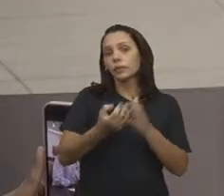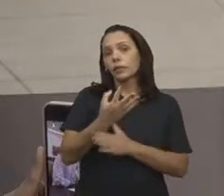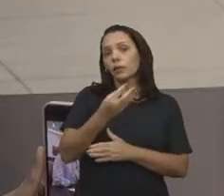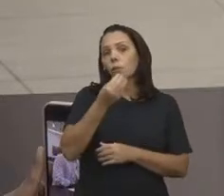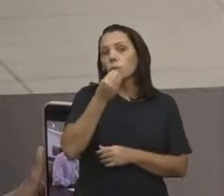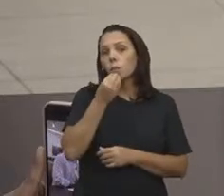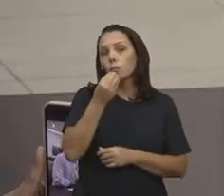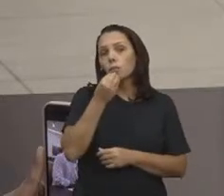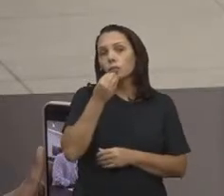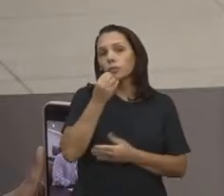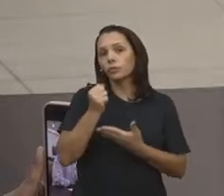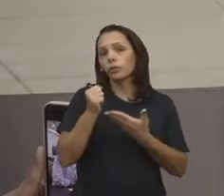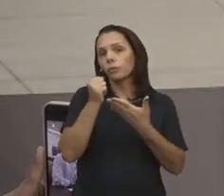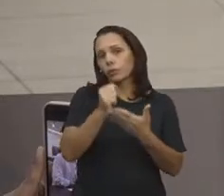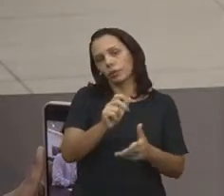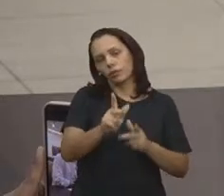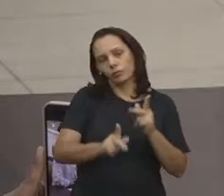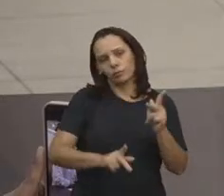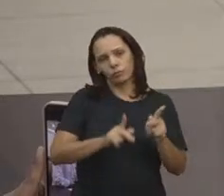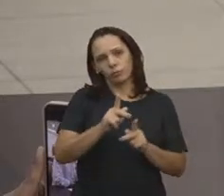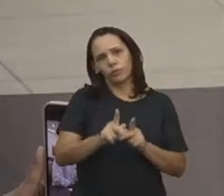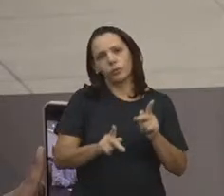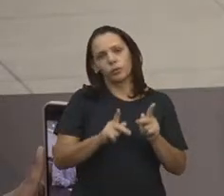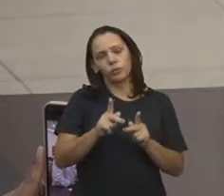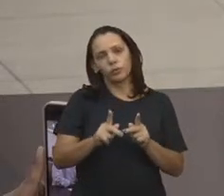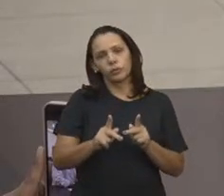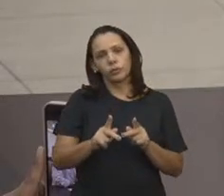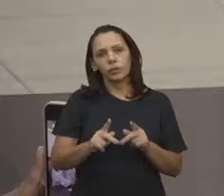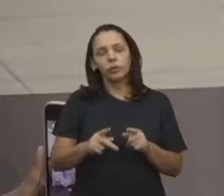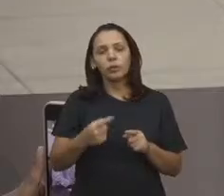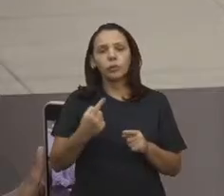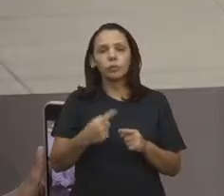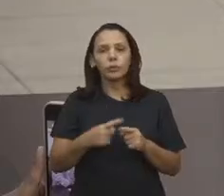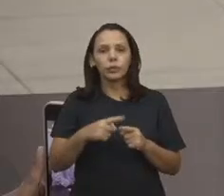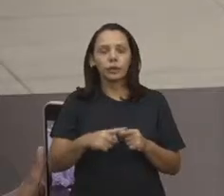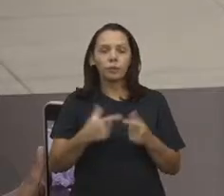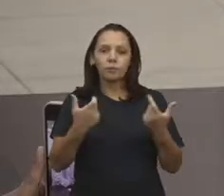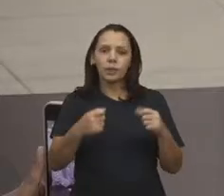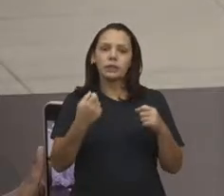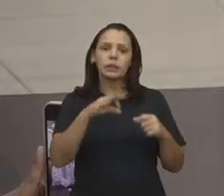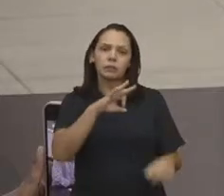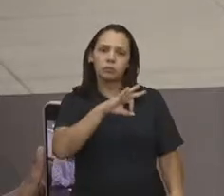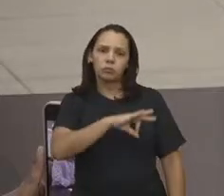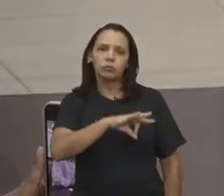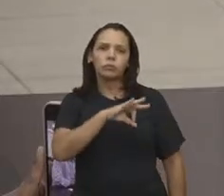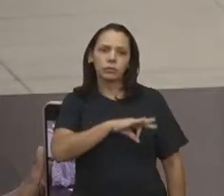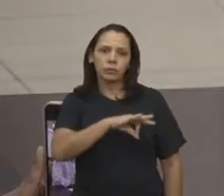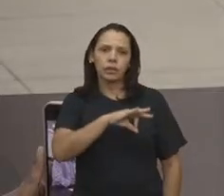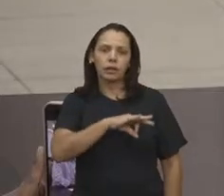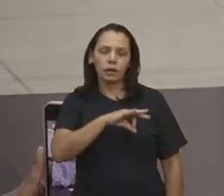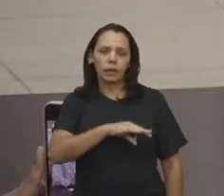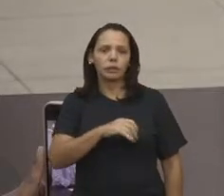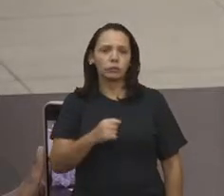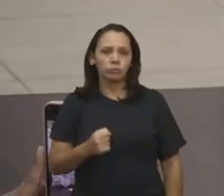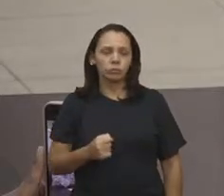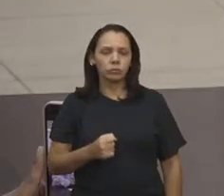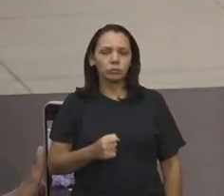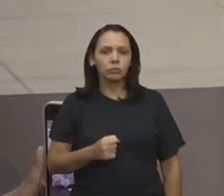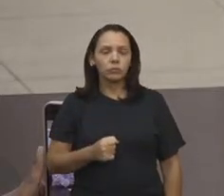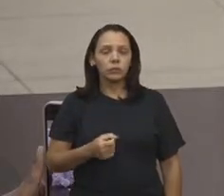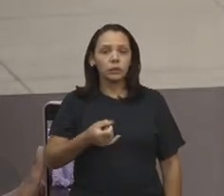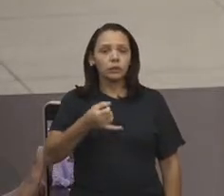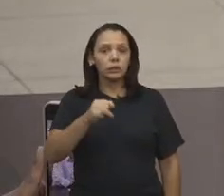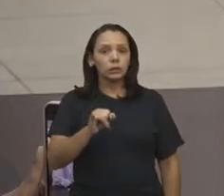vai continuar tendo problemas e as pessoas precisam sobreviver, não que elas estejam fazendo certo, mas se elas não tiverem